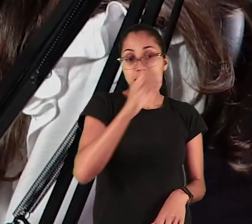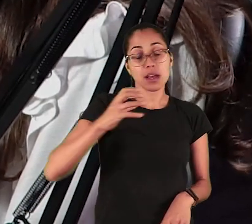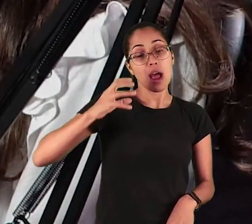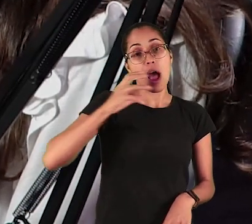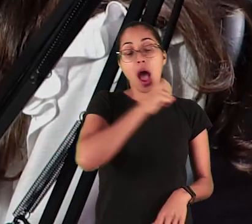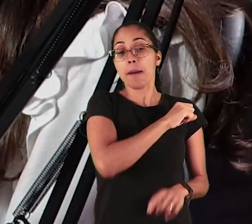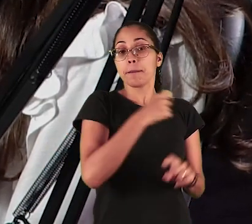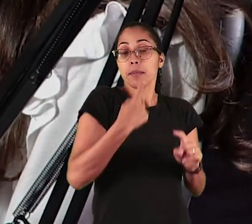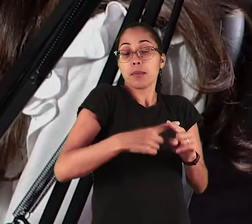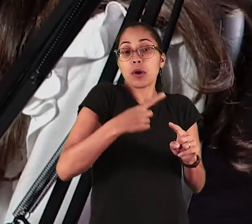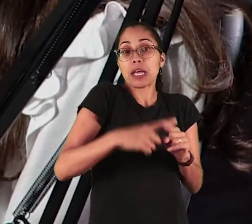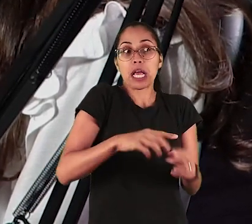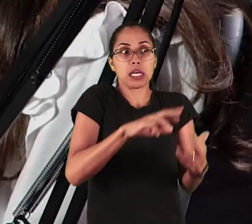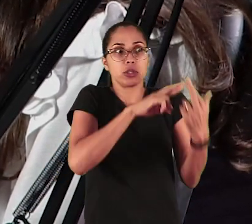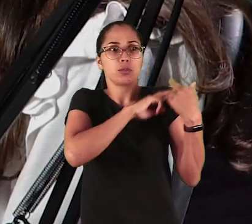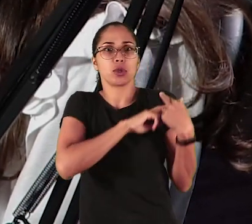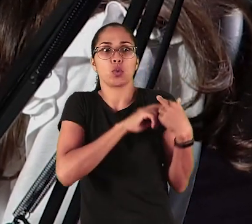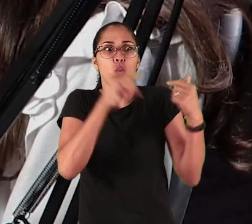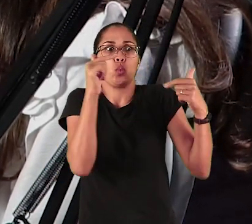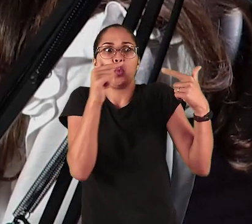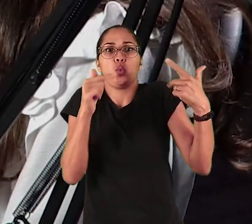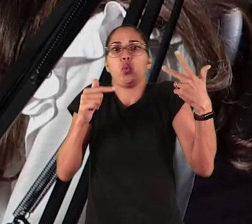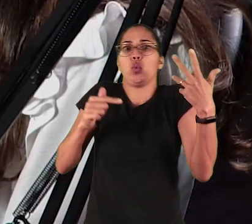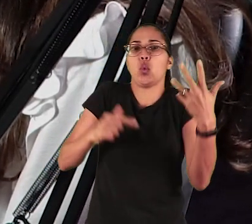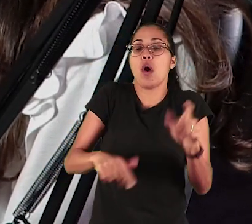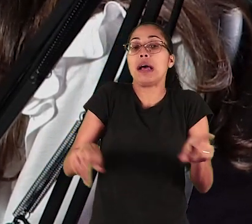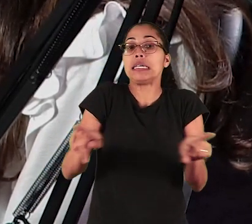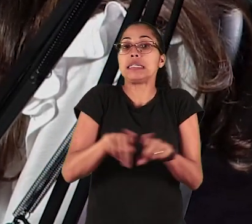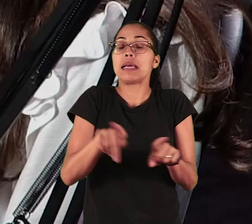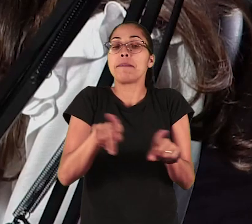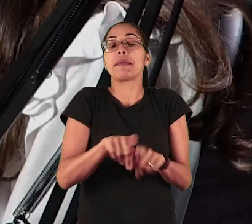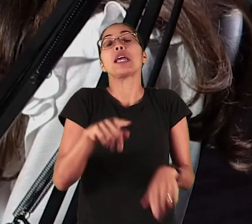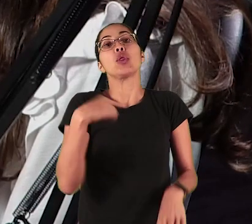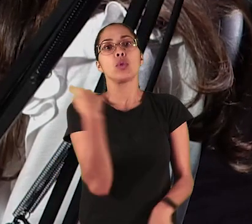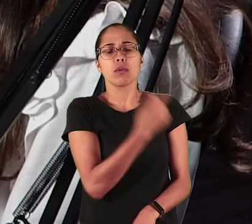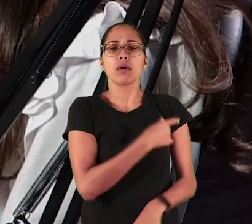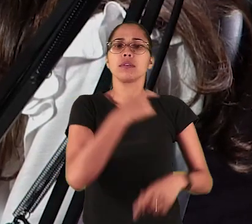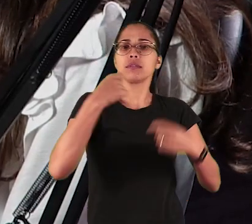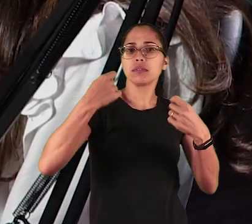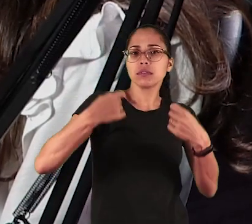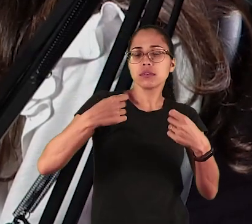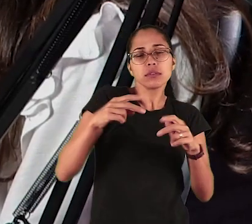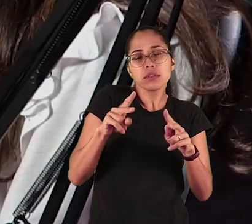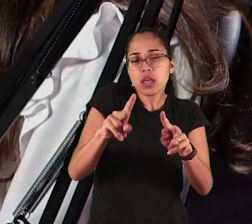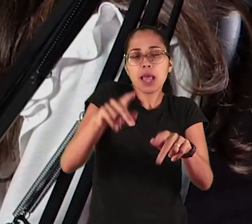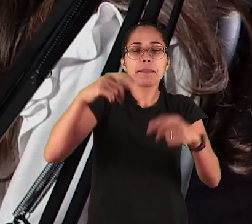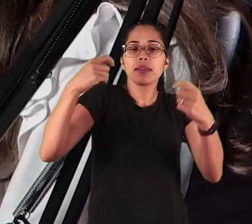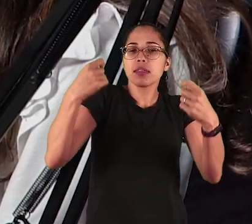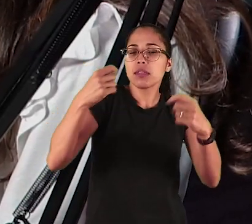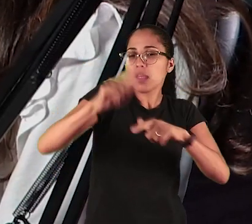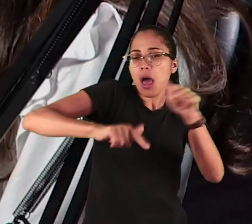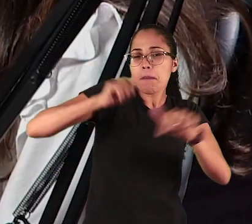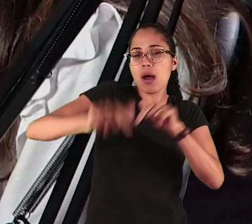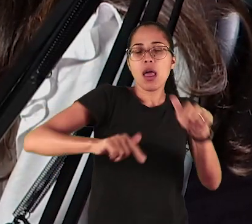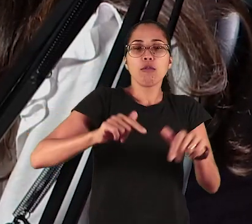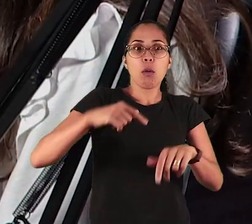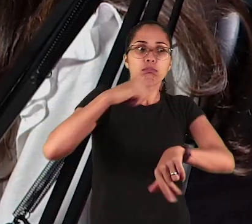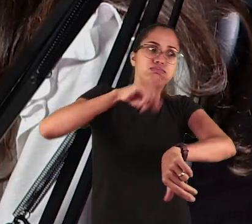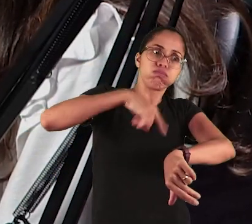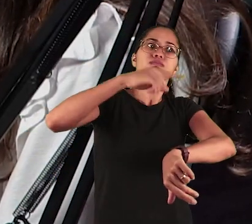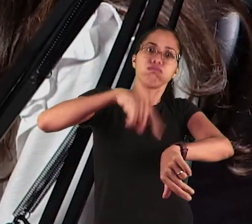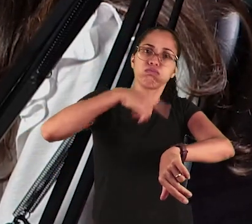te dão muita responsabilidade e o número de horas que você trabalha também é proporcional ao conhecimento que você vai ganhando e no fundo eu fiquei lá cinco